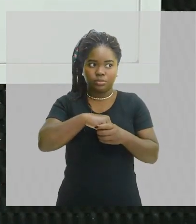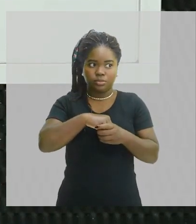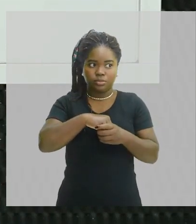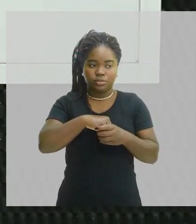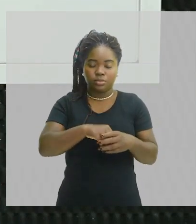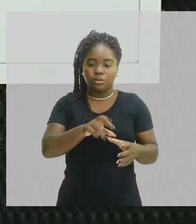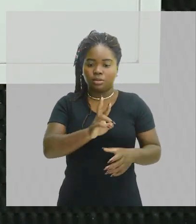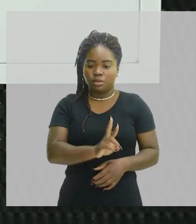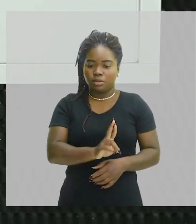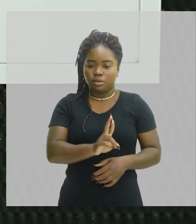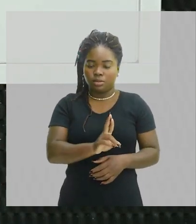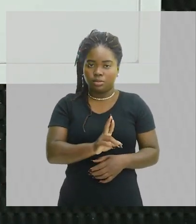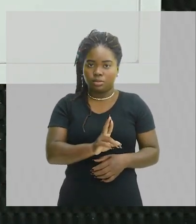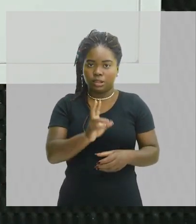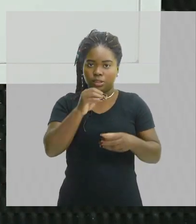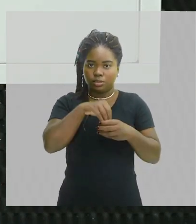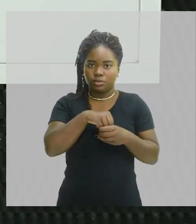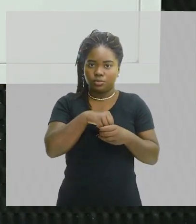é de